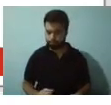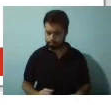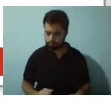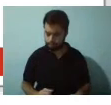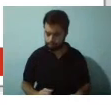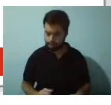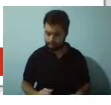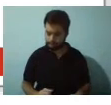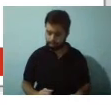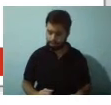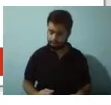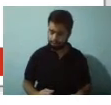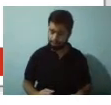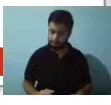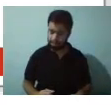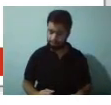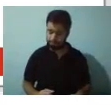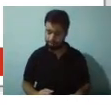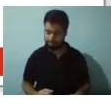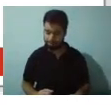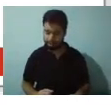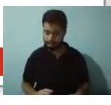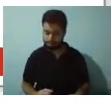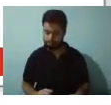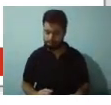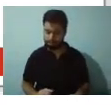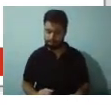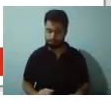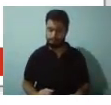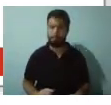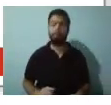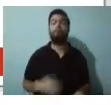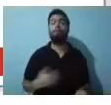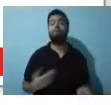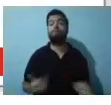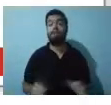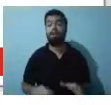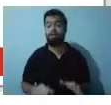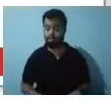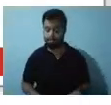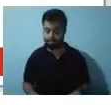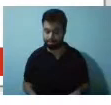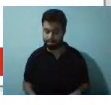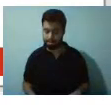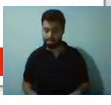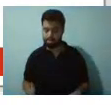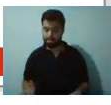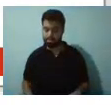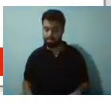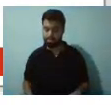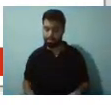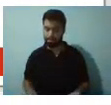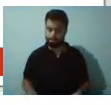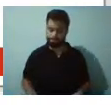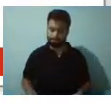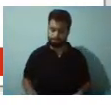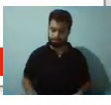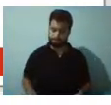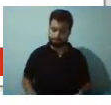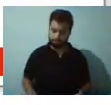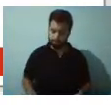Tá? Identidades musicais e visuais locais se expressam por meio de novas técnicas. Tá?